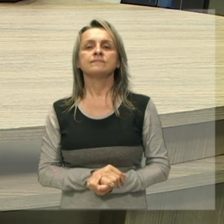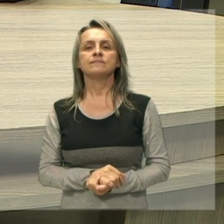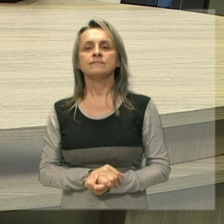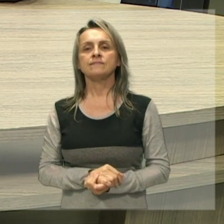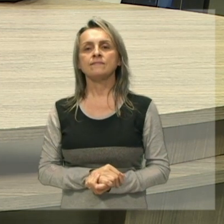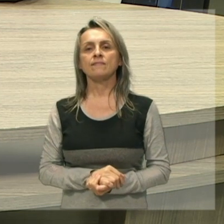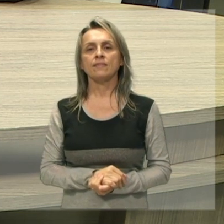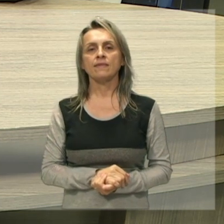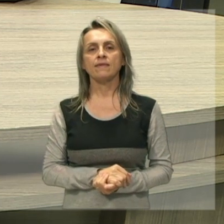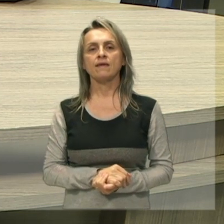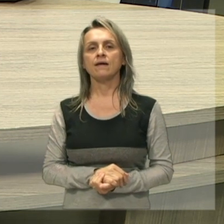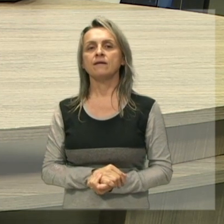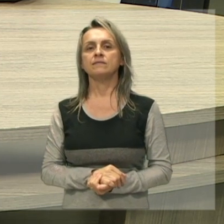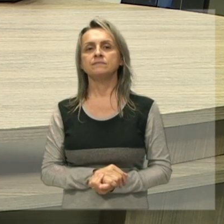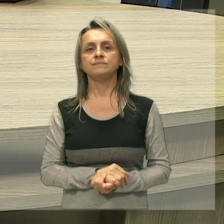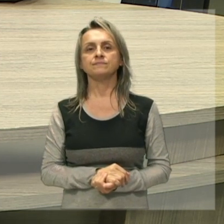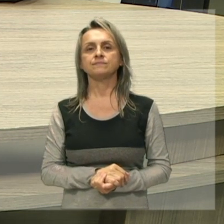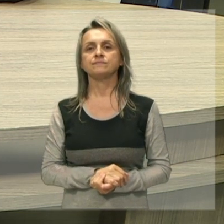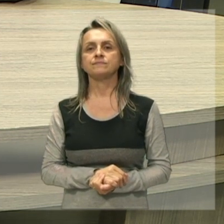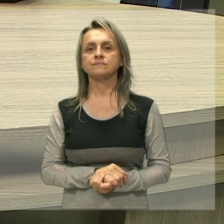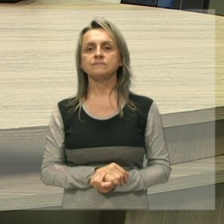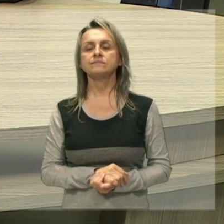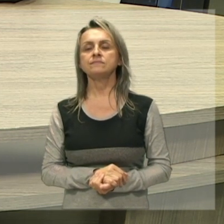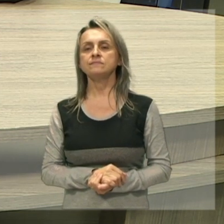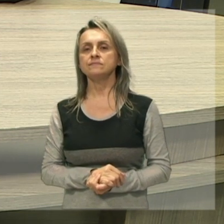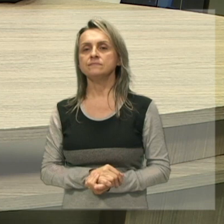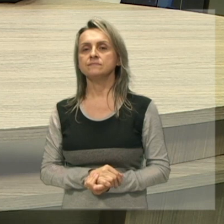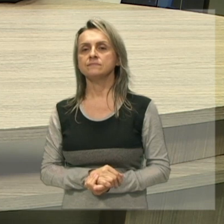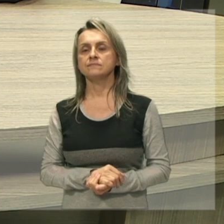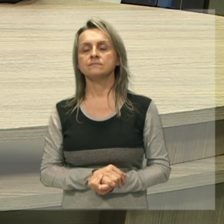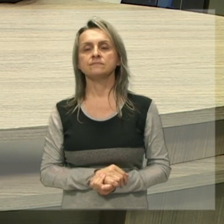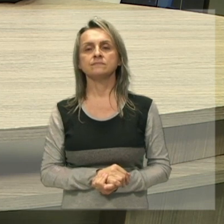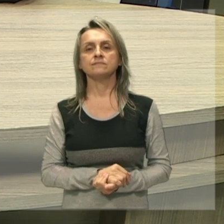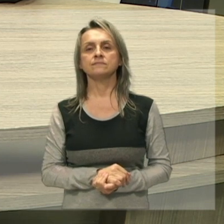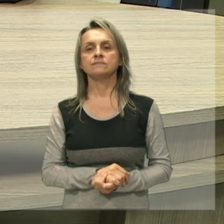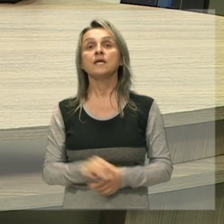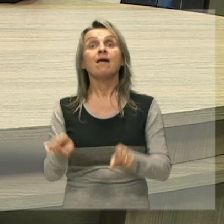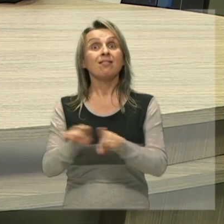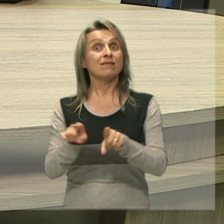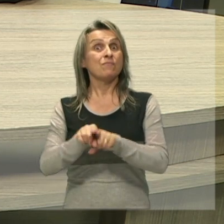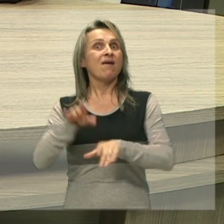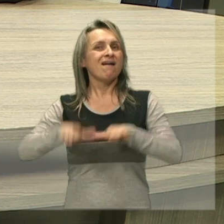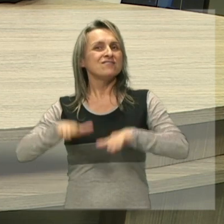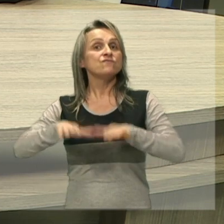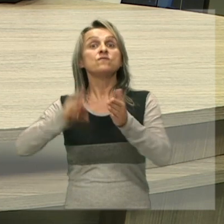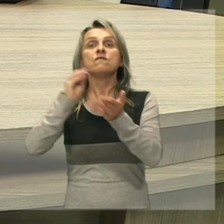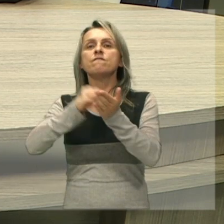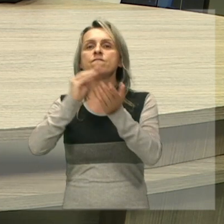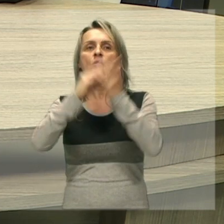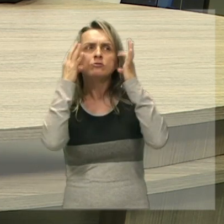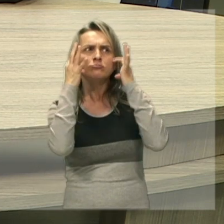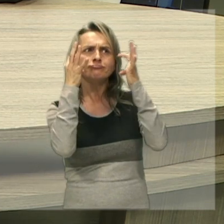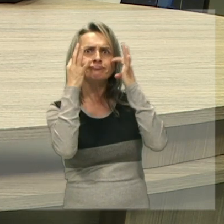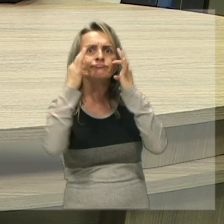outro governante, alguém que está numa pasta tendo que organizar um evento, não se atenta para que,